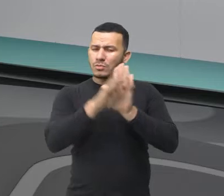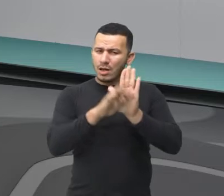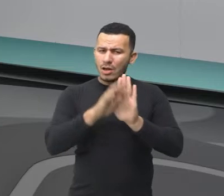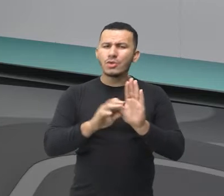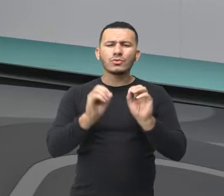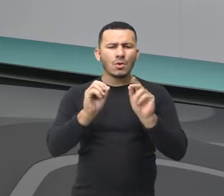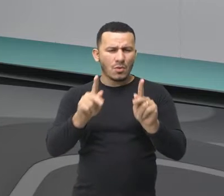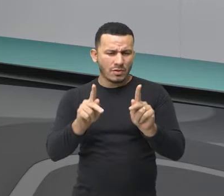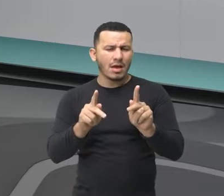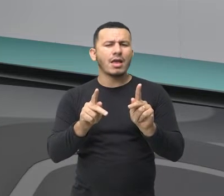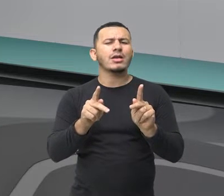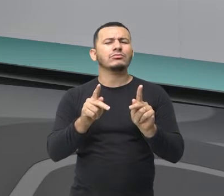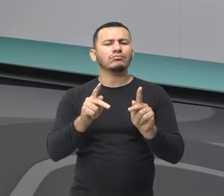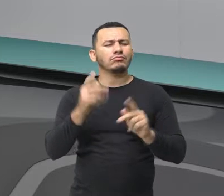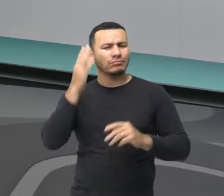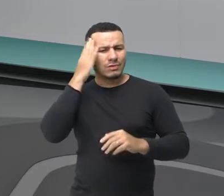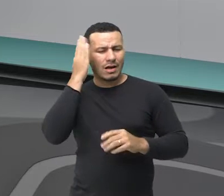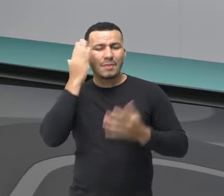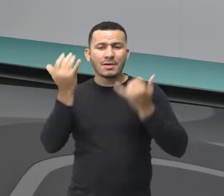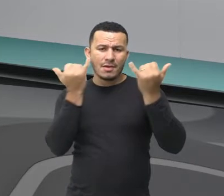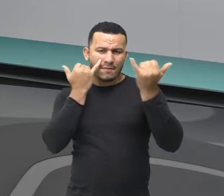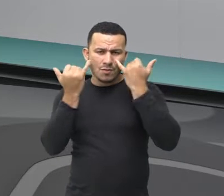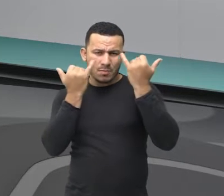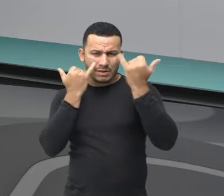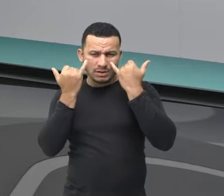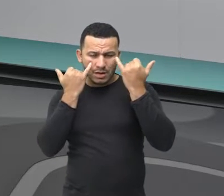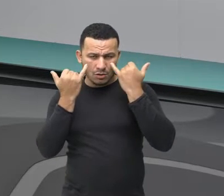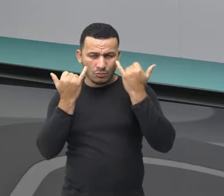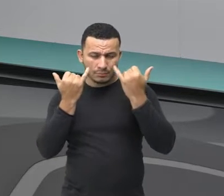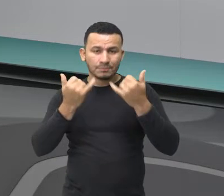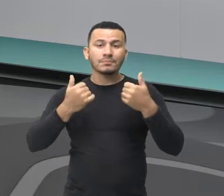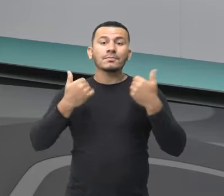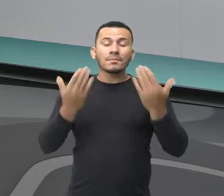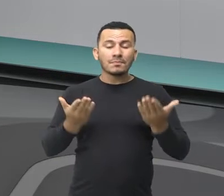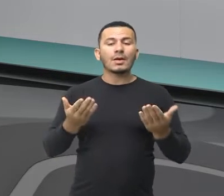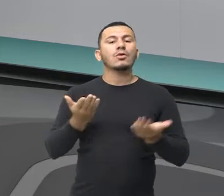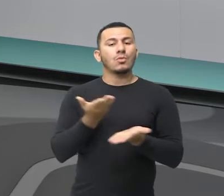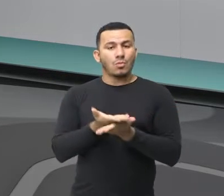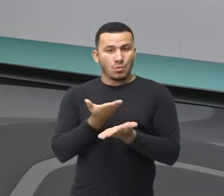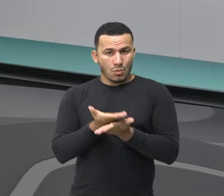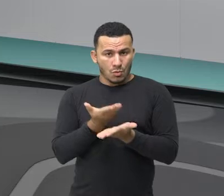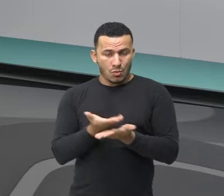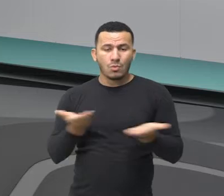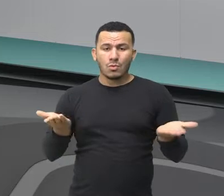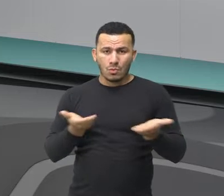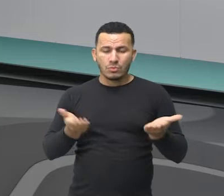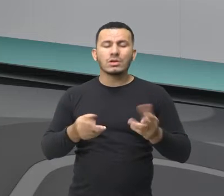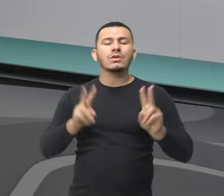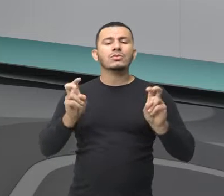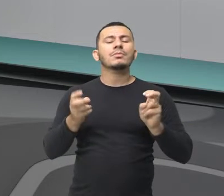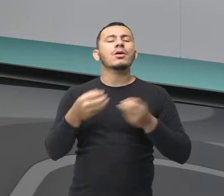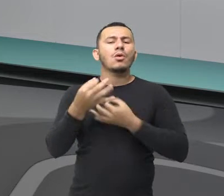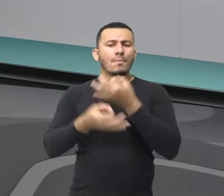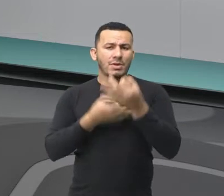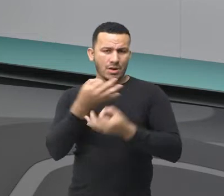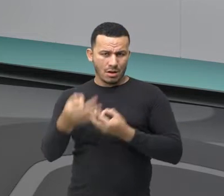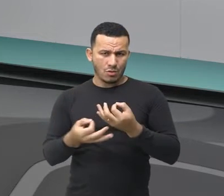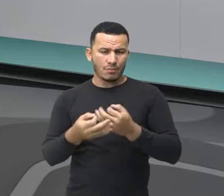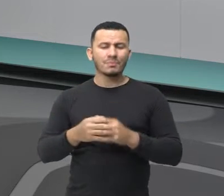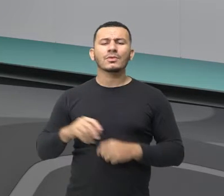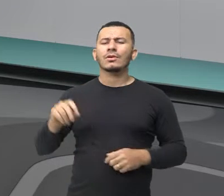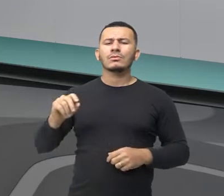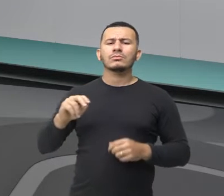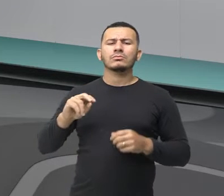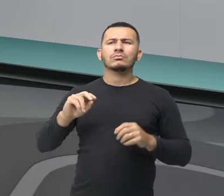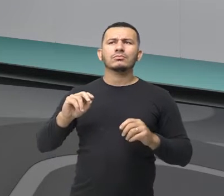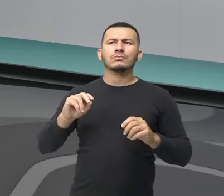vocês, estamos trabalhando aqui com ele e a nossa aula é sobre a emissão de opinião. O que